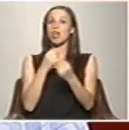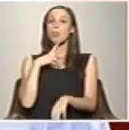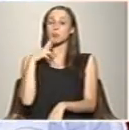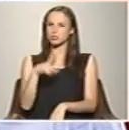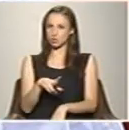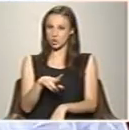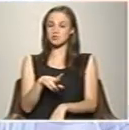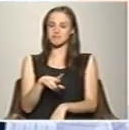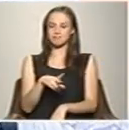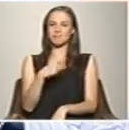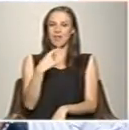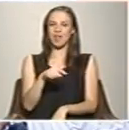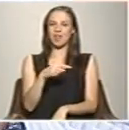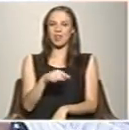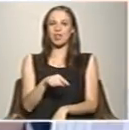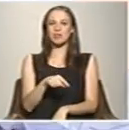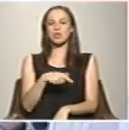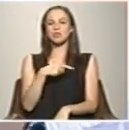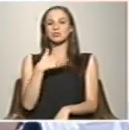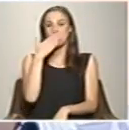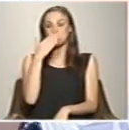concreto, o drama que nós estamos a ter